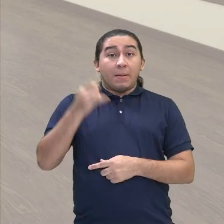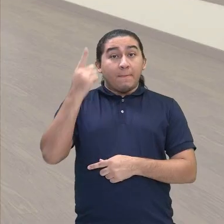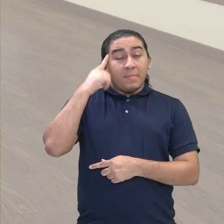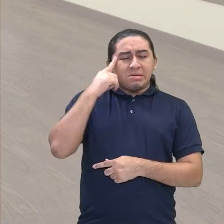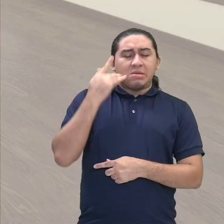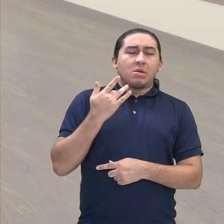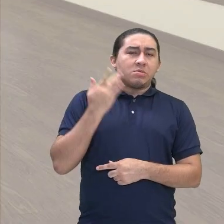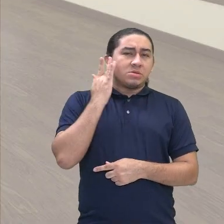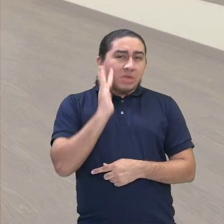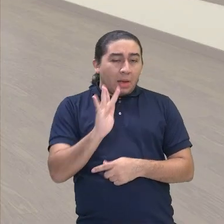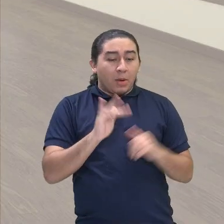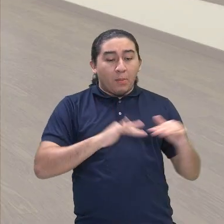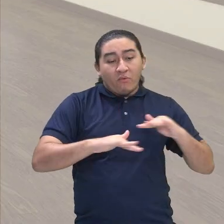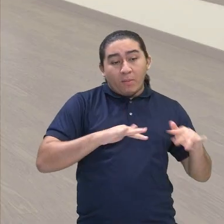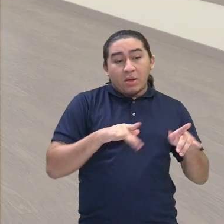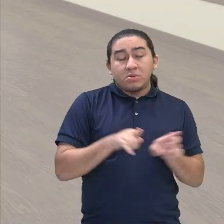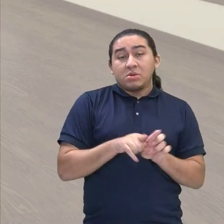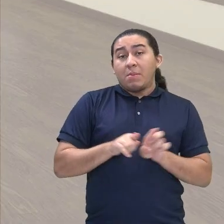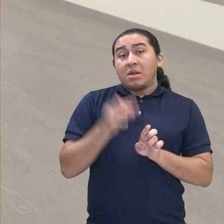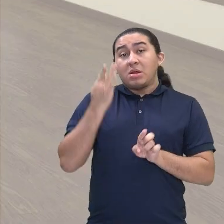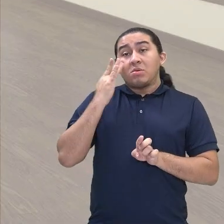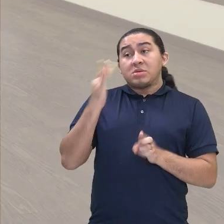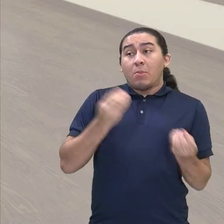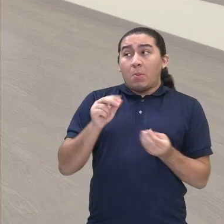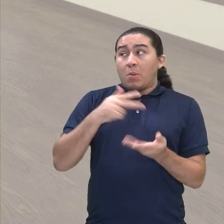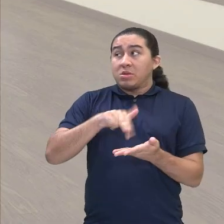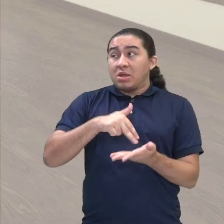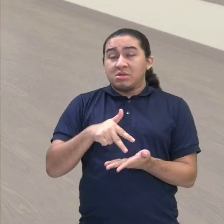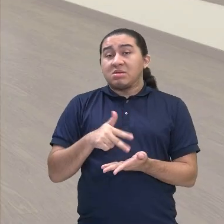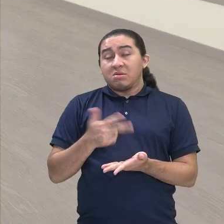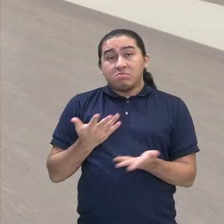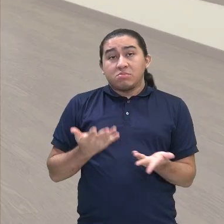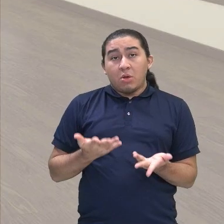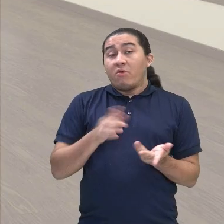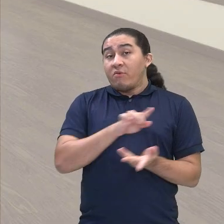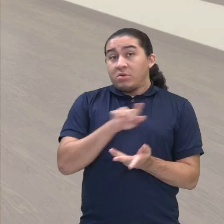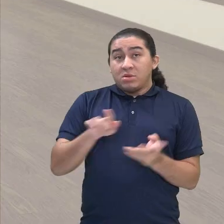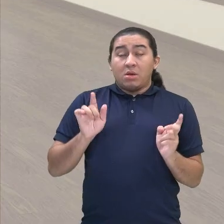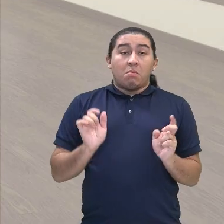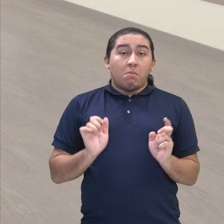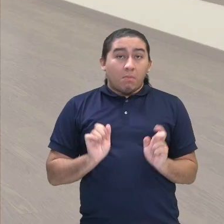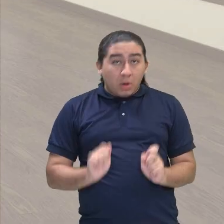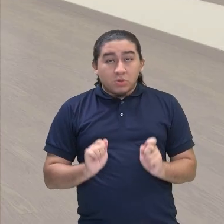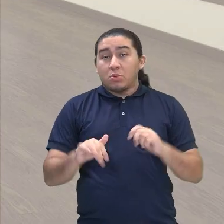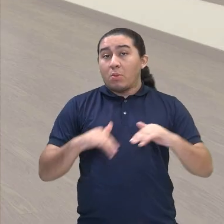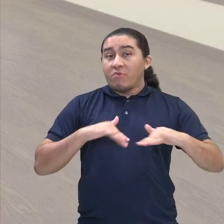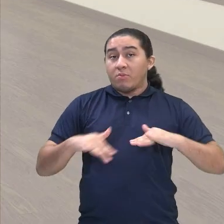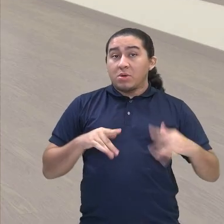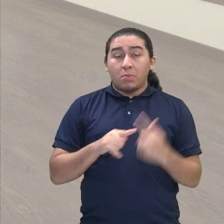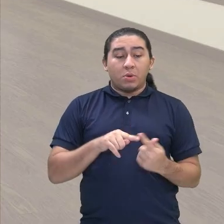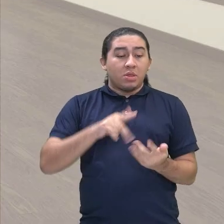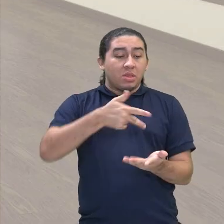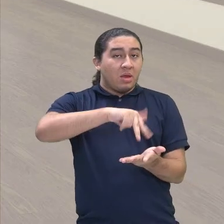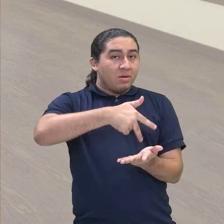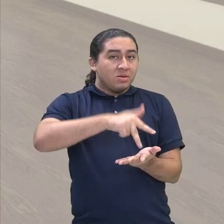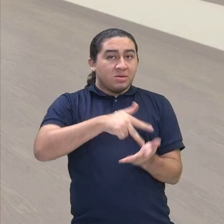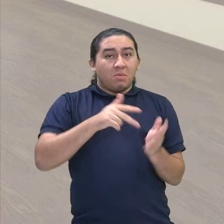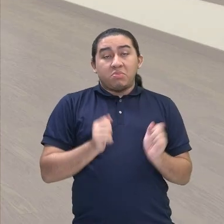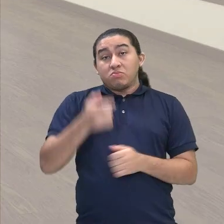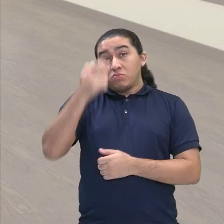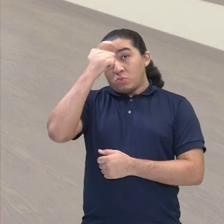existe você ficar parado, porque até na inércia você está dançando. Seja consciente